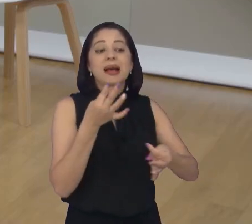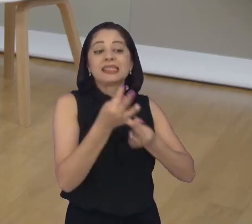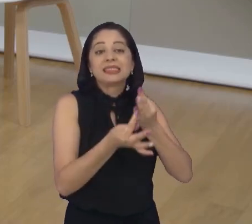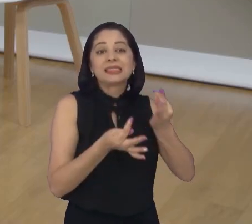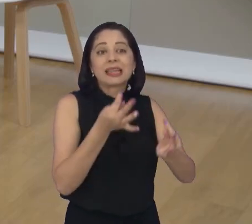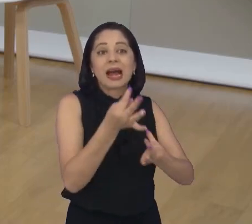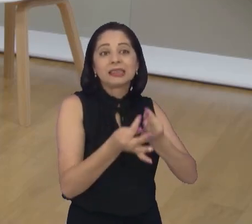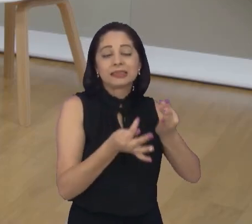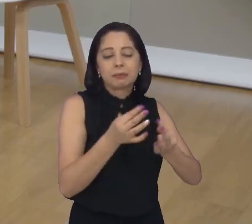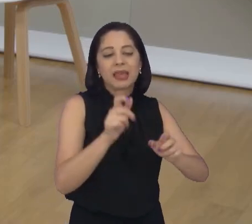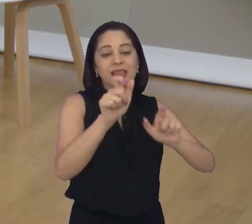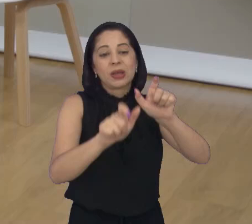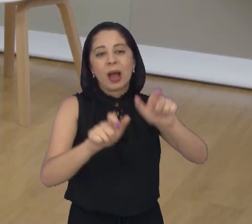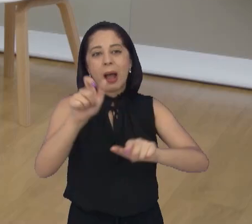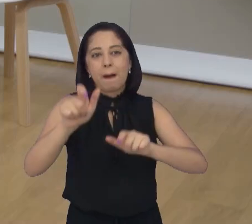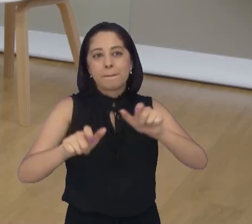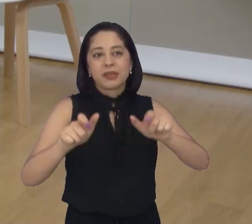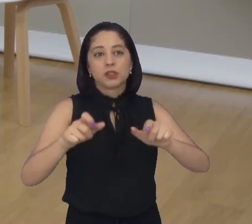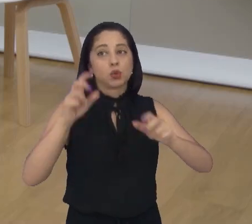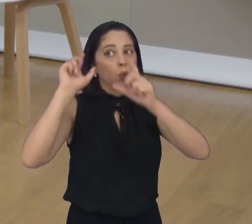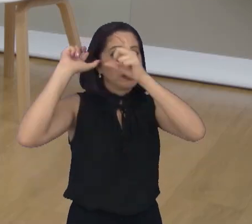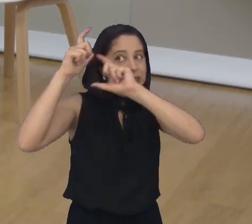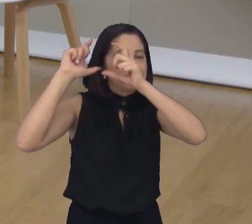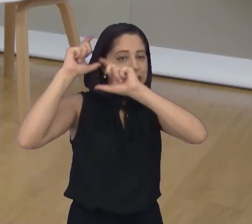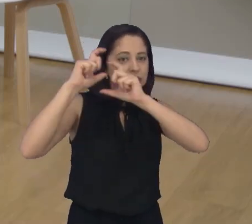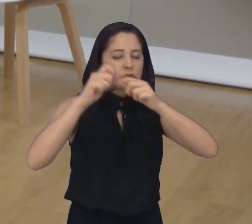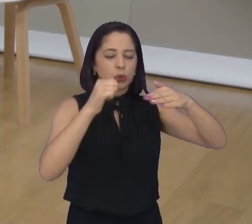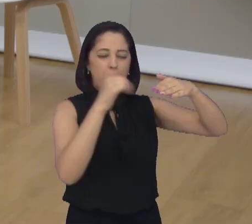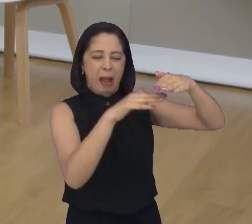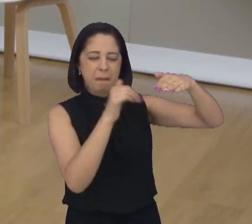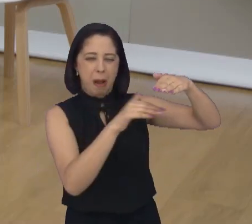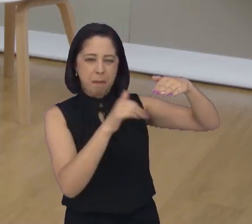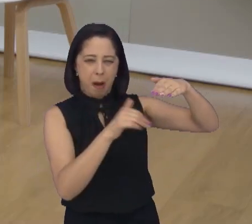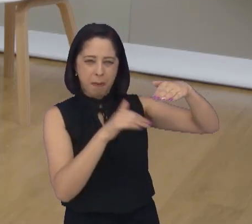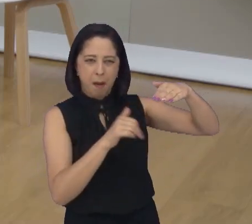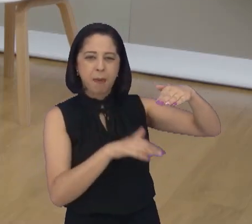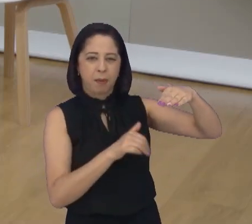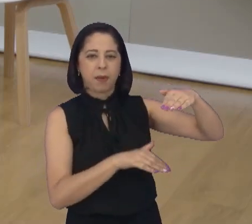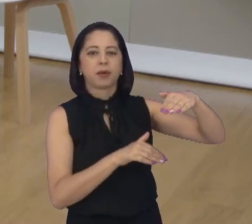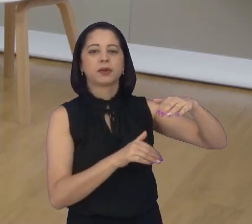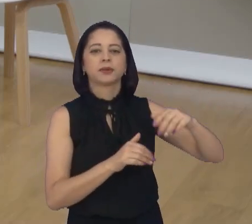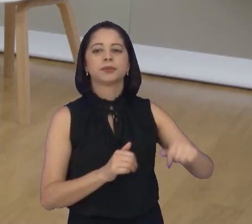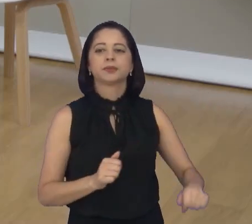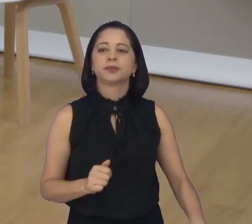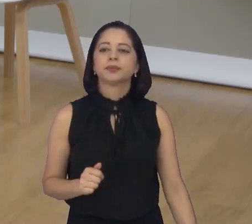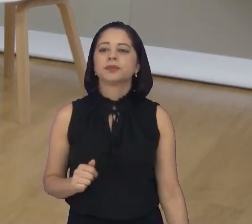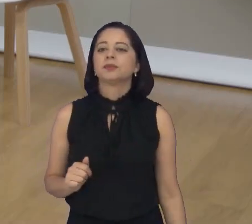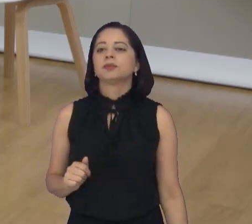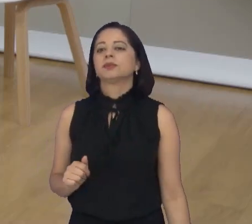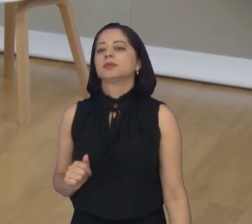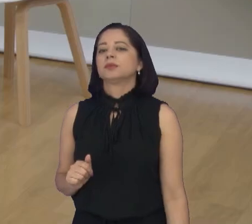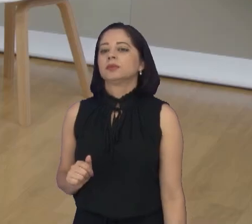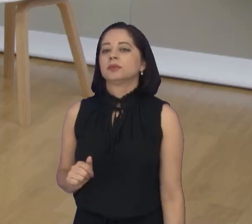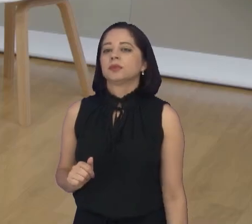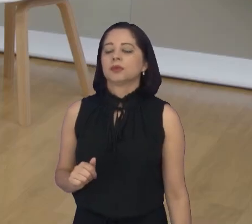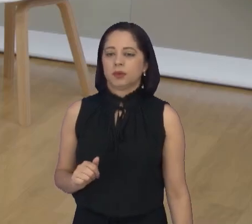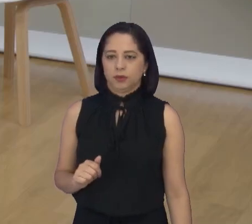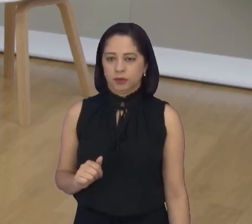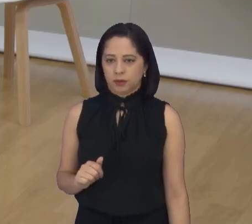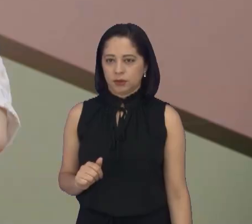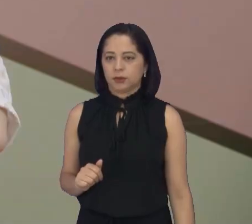para acumuladores compulsivos, por conta daquela reportagem, o programa que a gente viu. Sim. Por se tratar